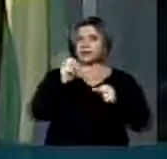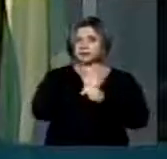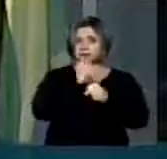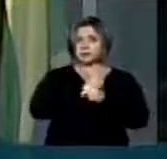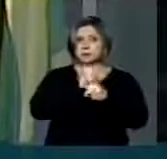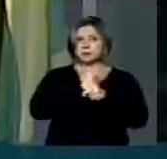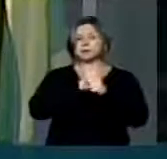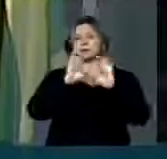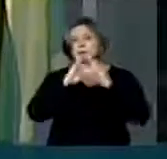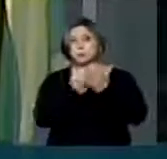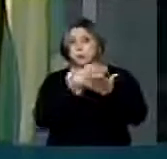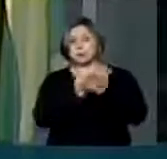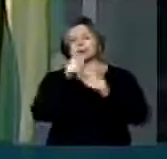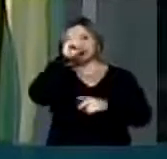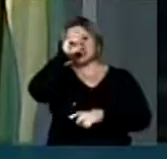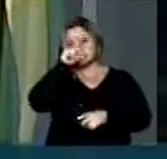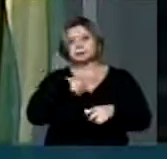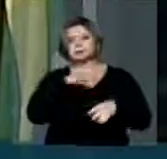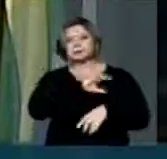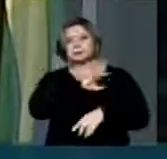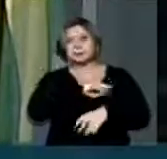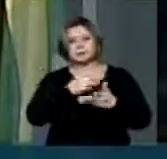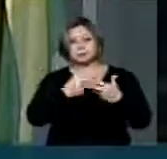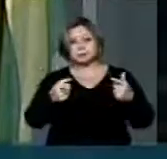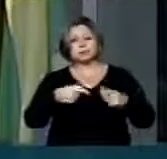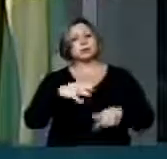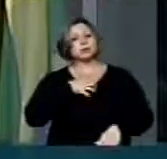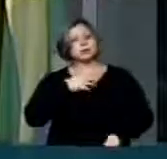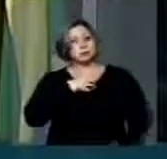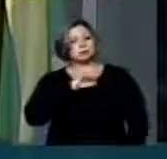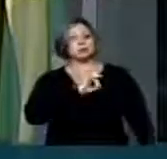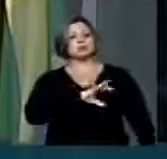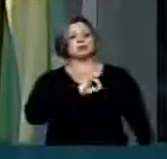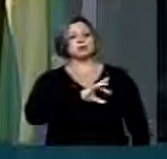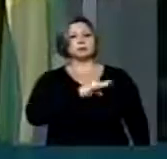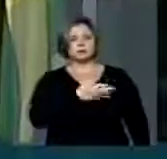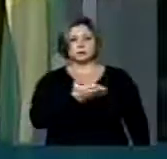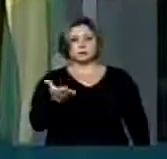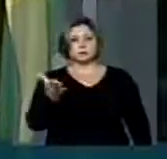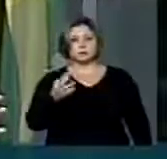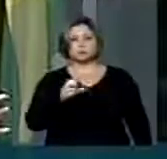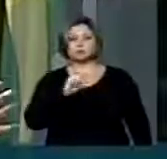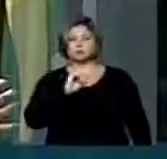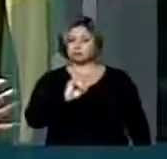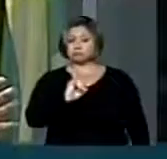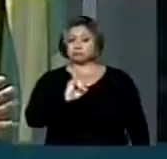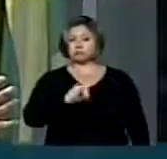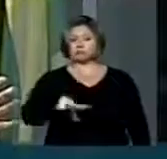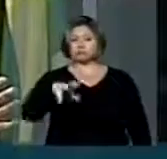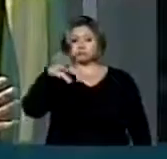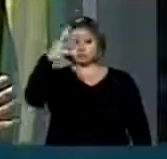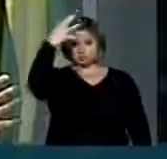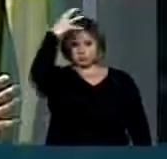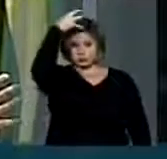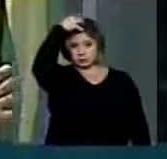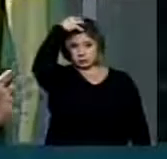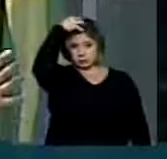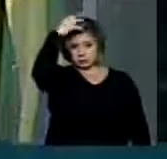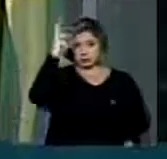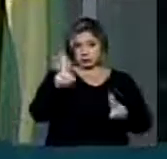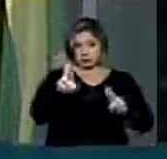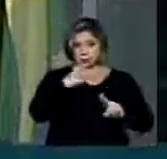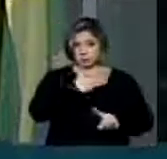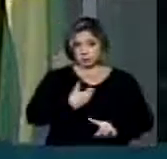cuidado, muito medo em vocês, porque se este rei